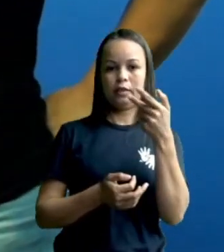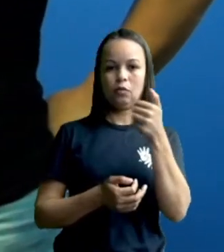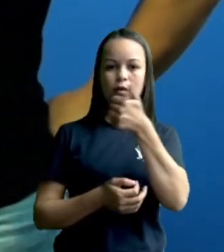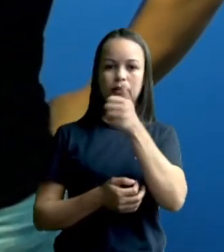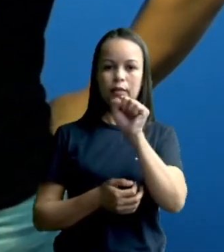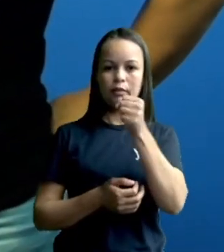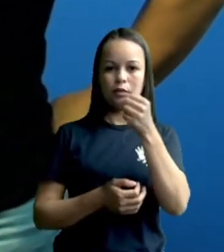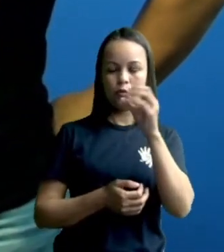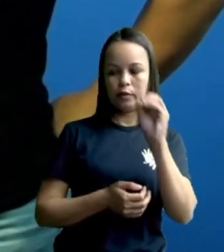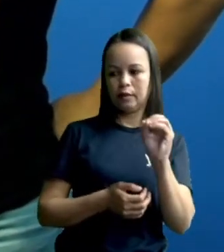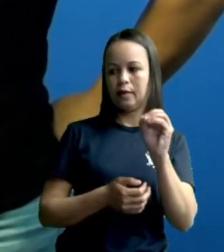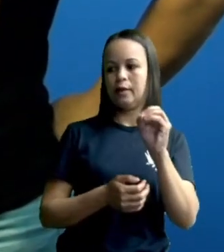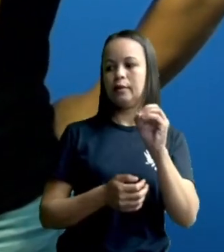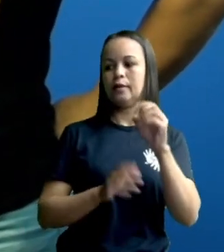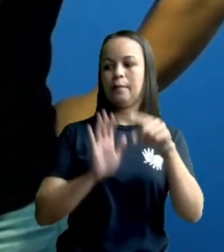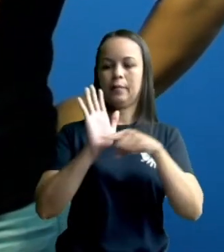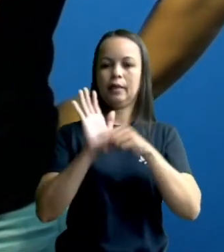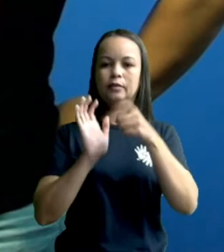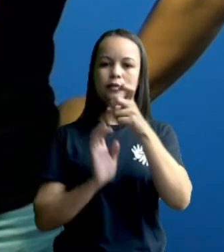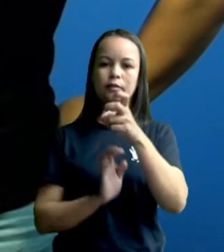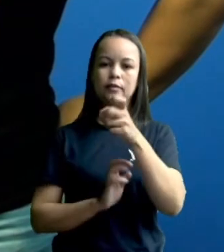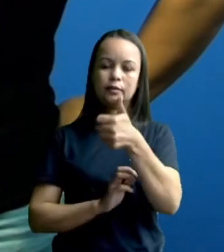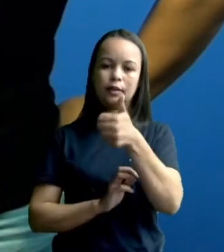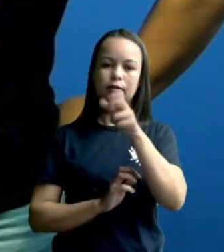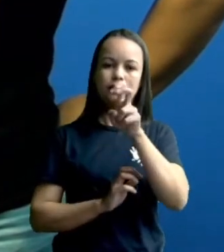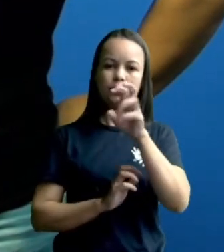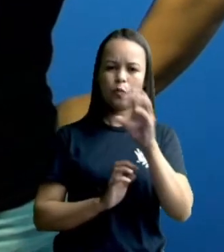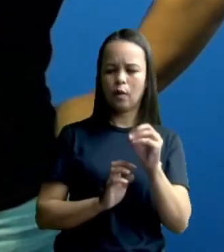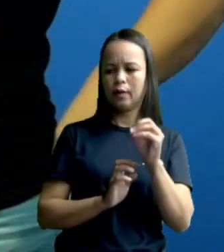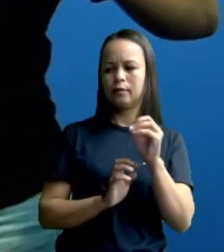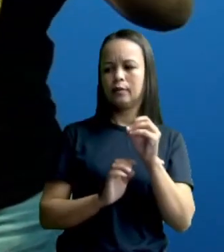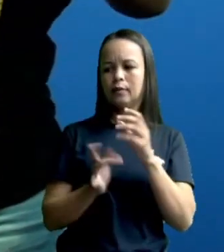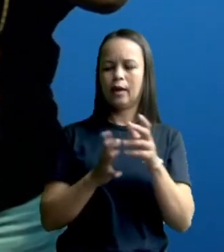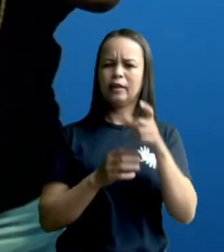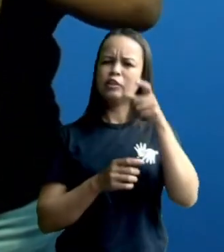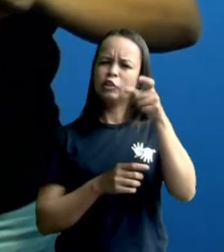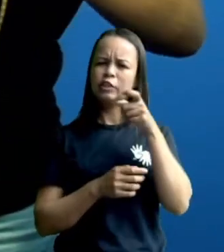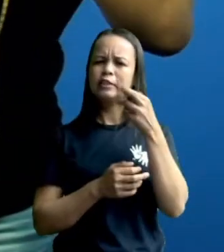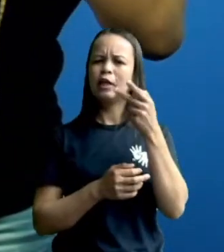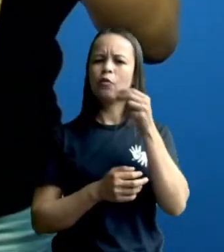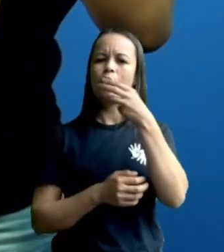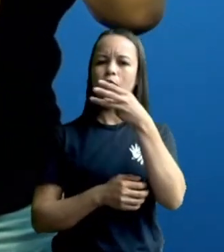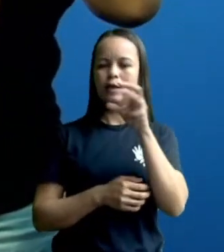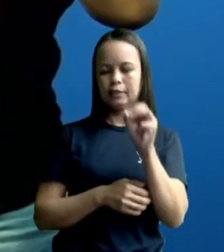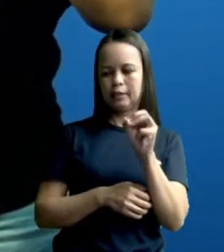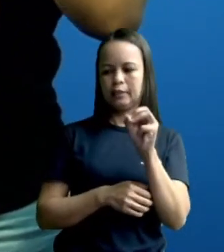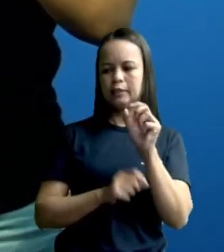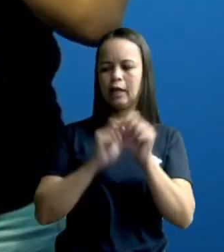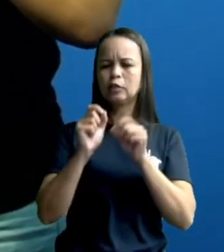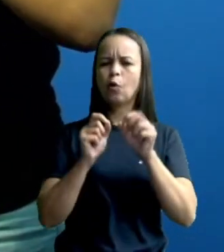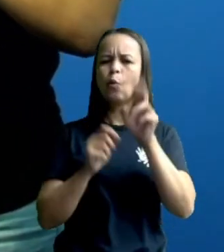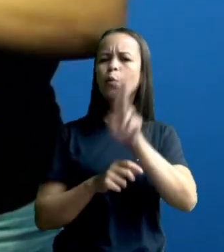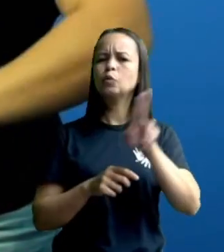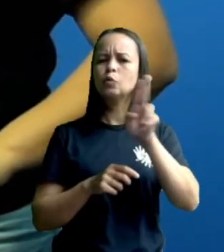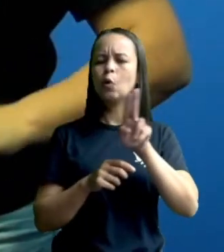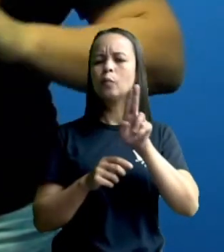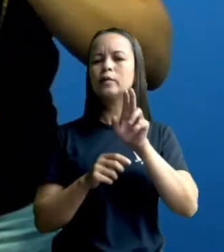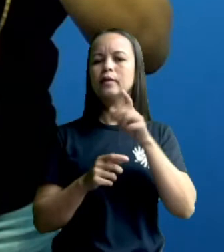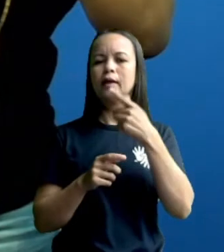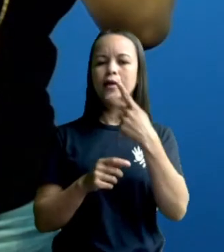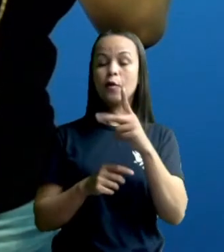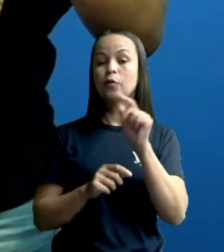triângulo acutângulo ou obtusângulo? Muito bem, é um triângulo